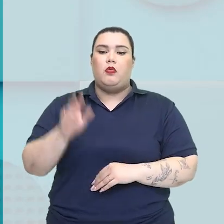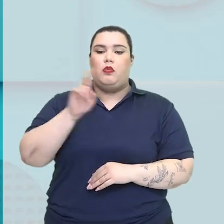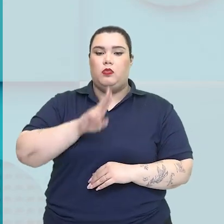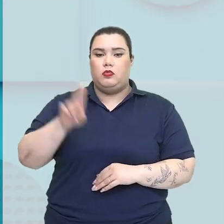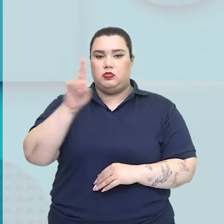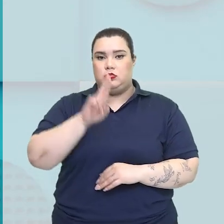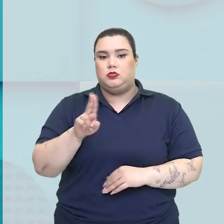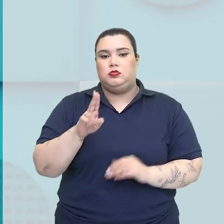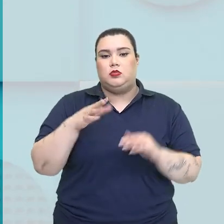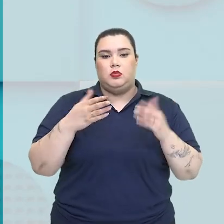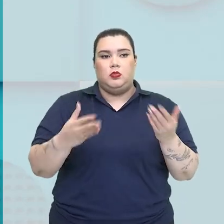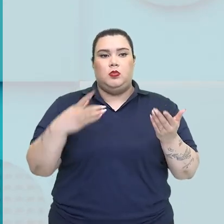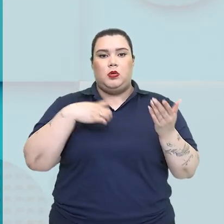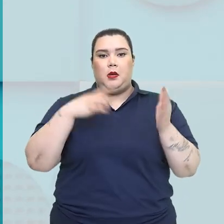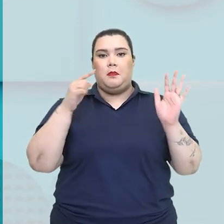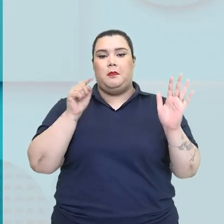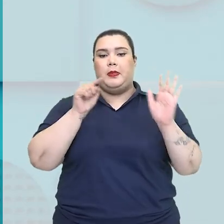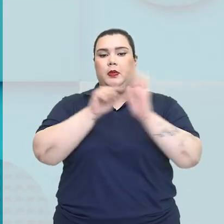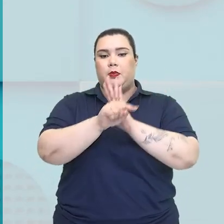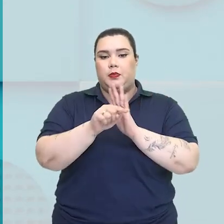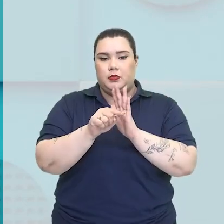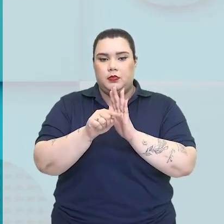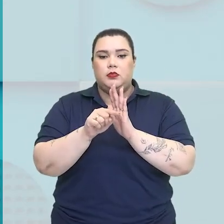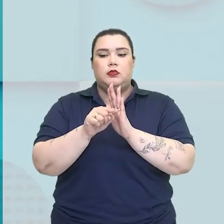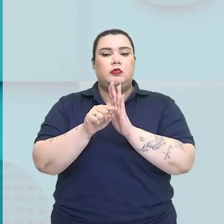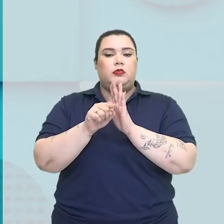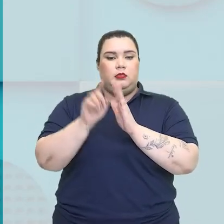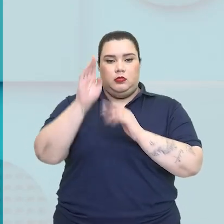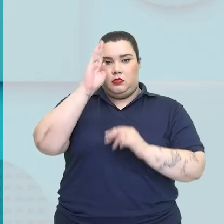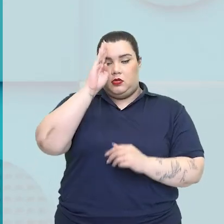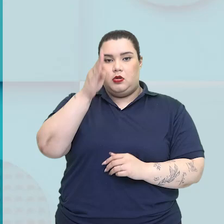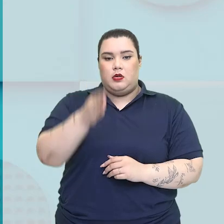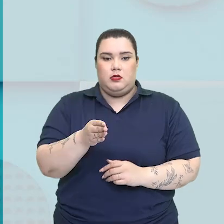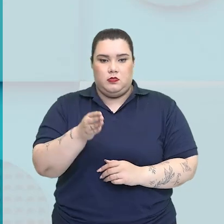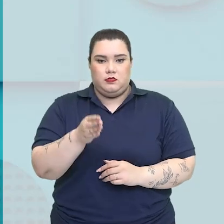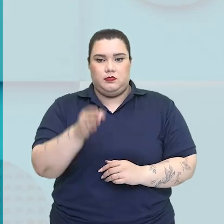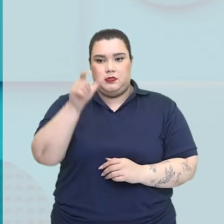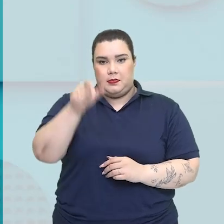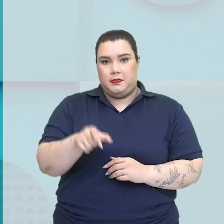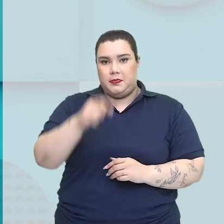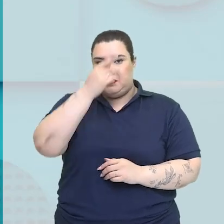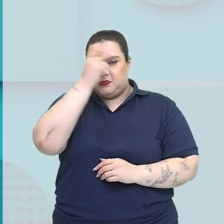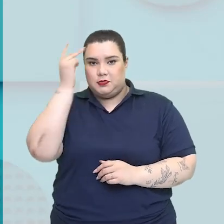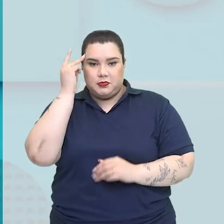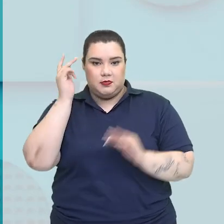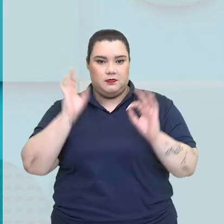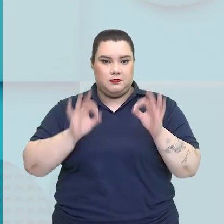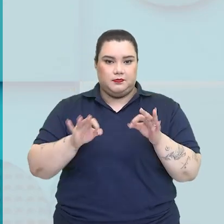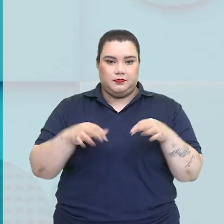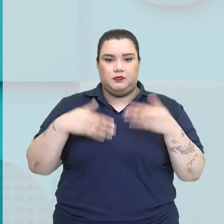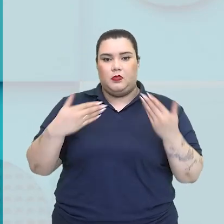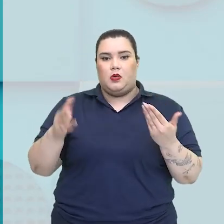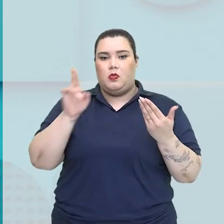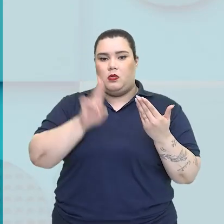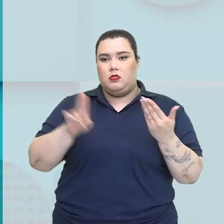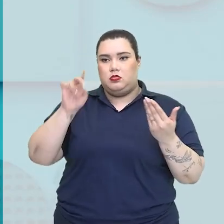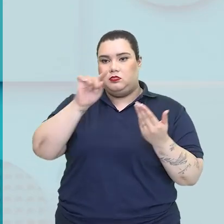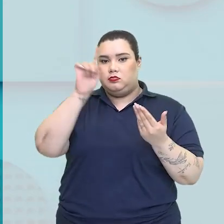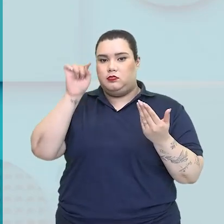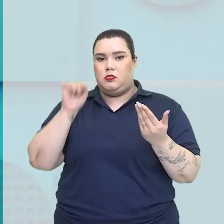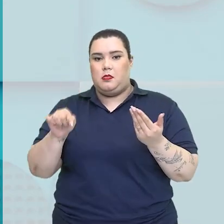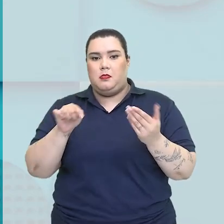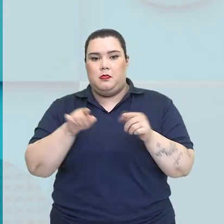utilizar quando eu fizer uma pergunta direta para o receptor. Então, aí eu usarei o ponto de